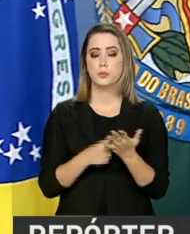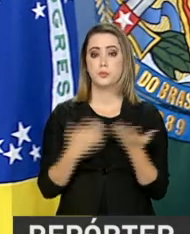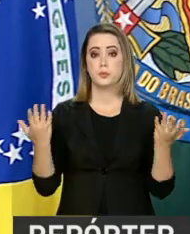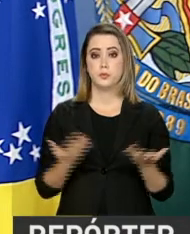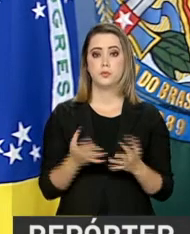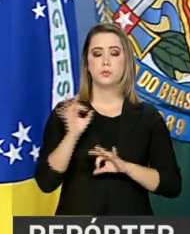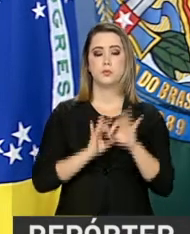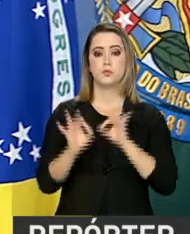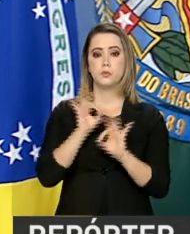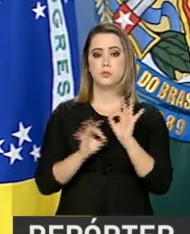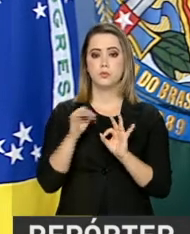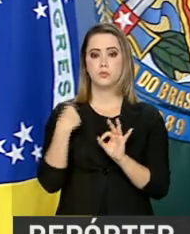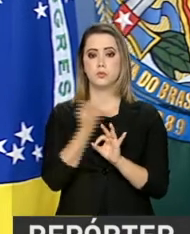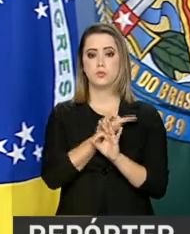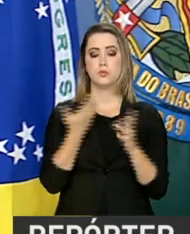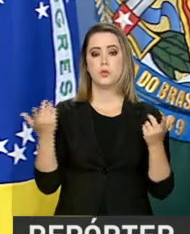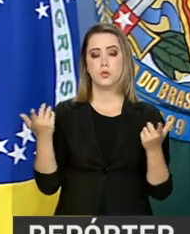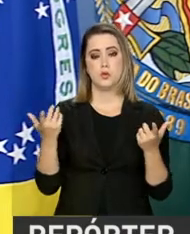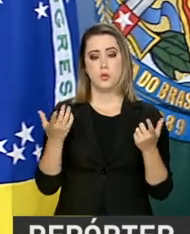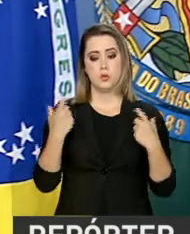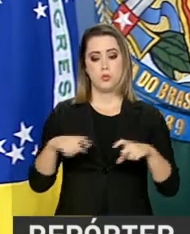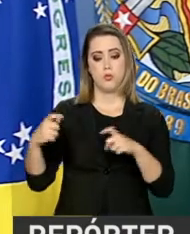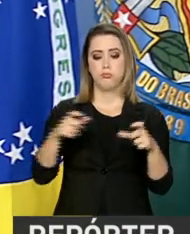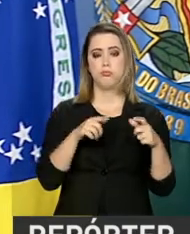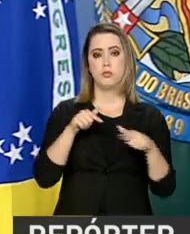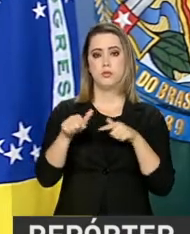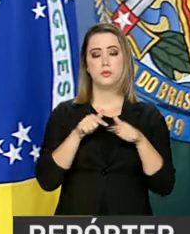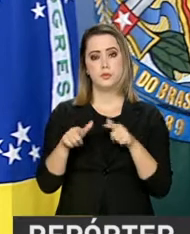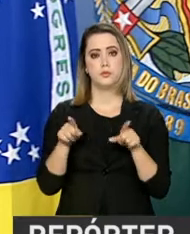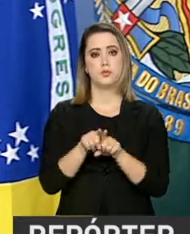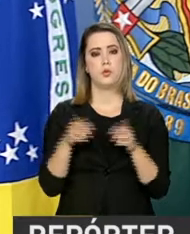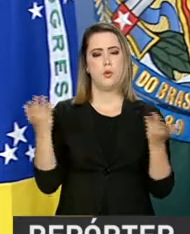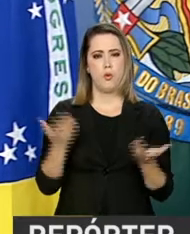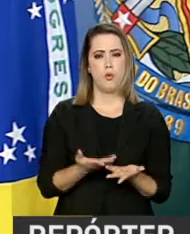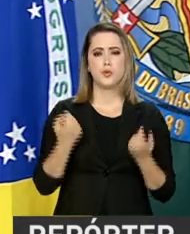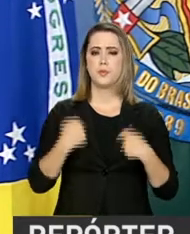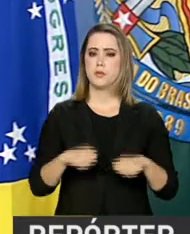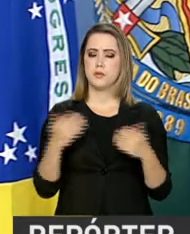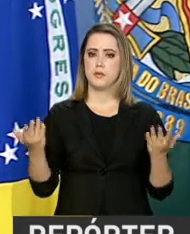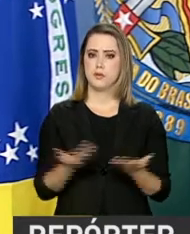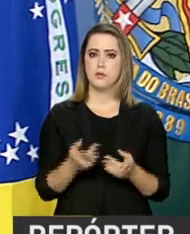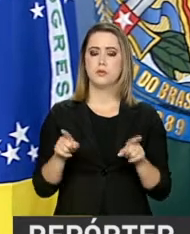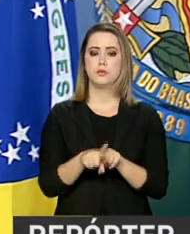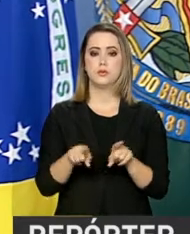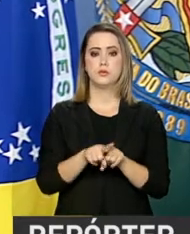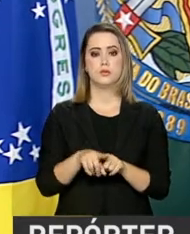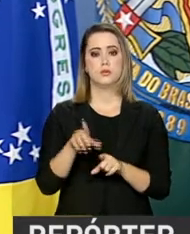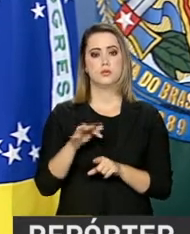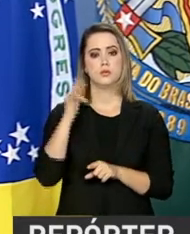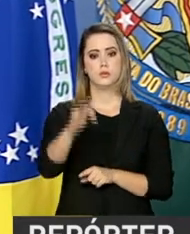preparará o nosso mercado de trabalho às demandas do presente e exigências